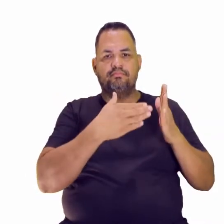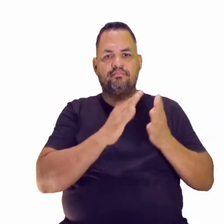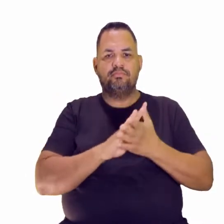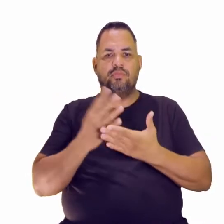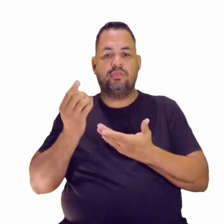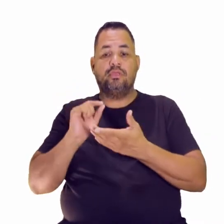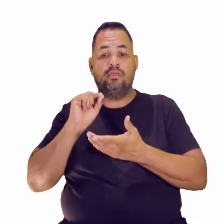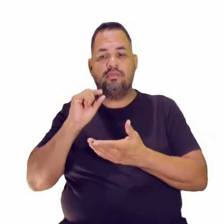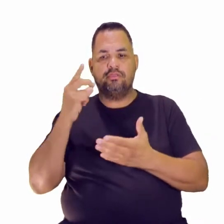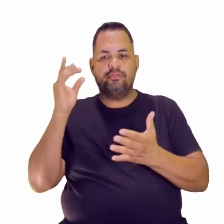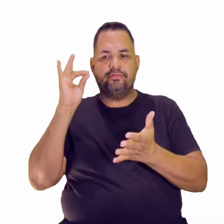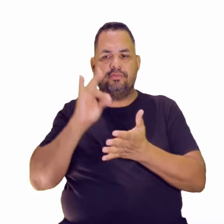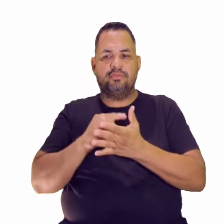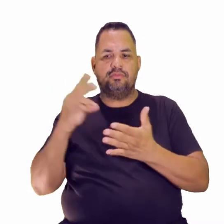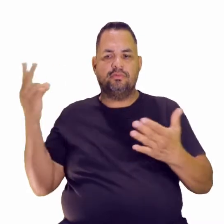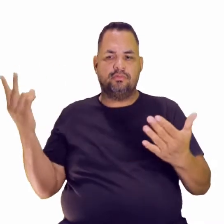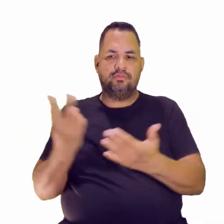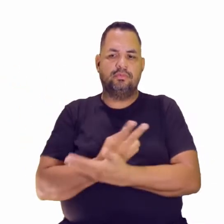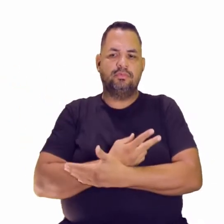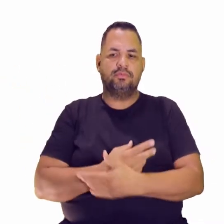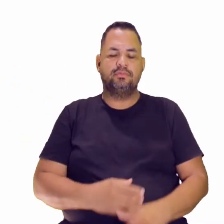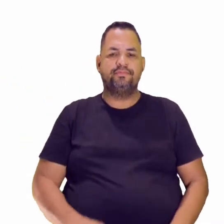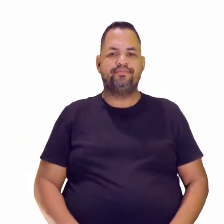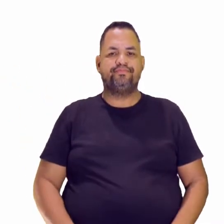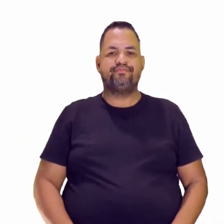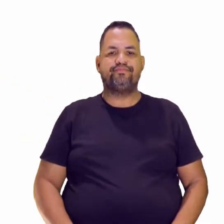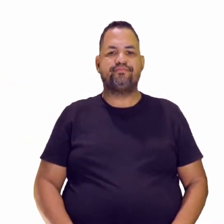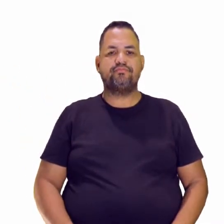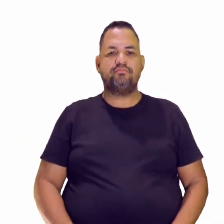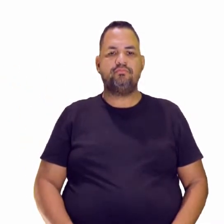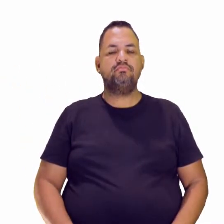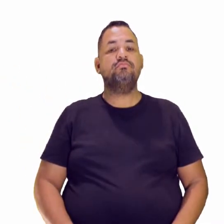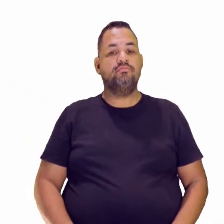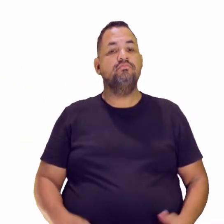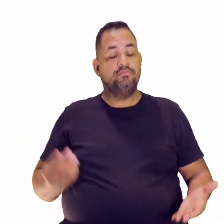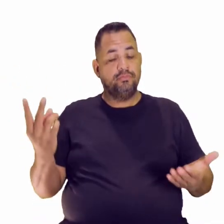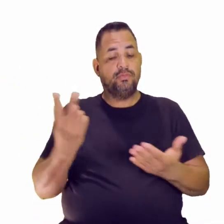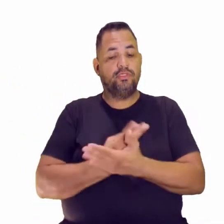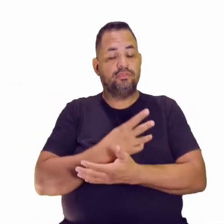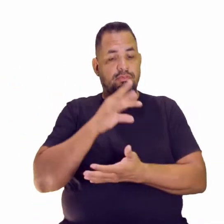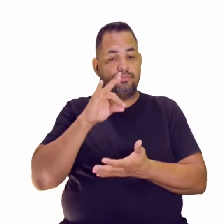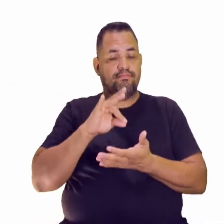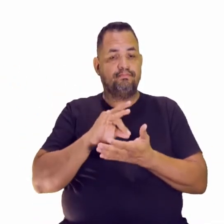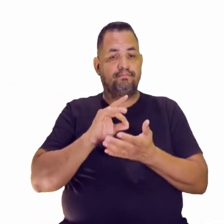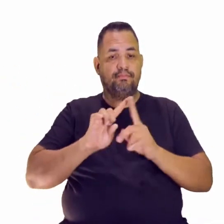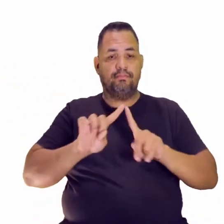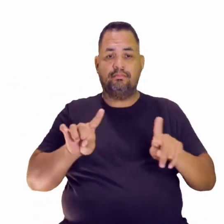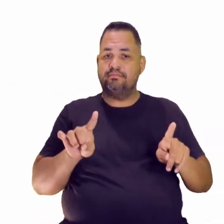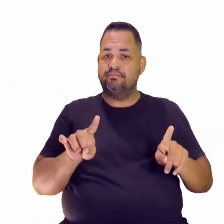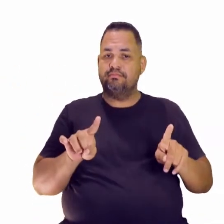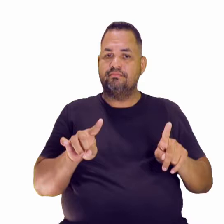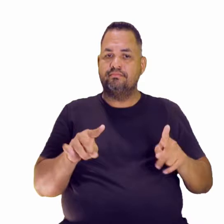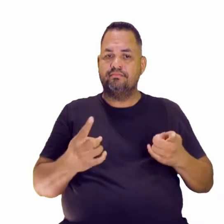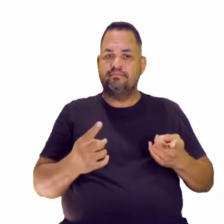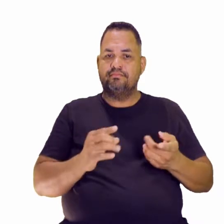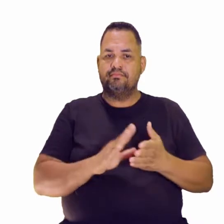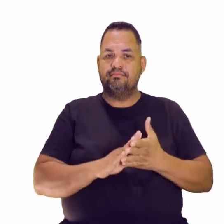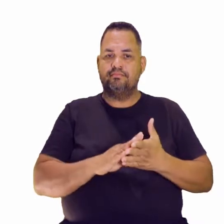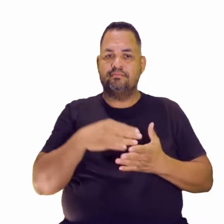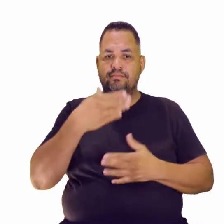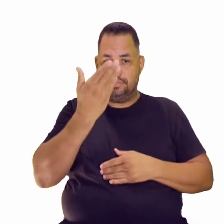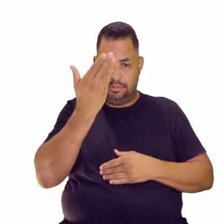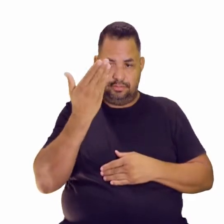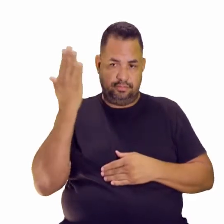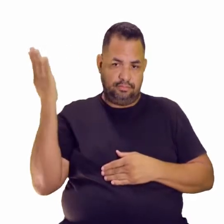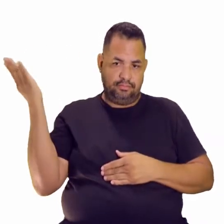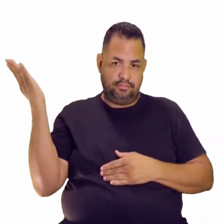pintura e o episódio. Ou seja, aconteceu o fato, mas o Pedro Américo